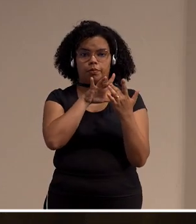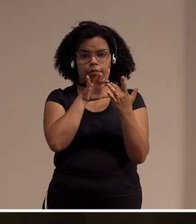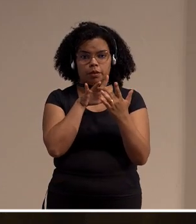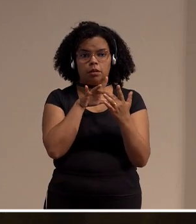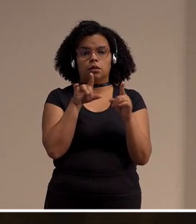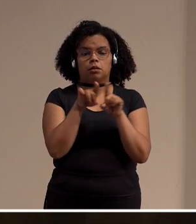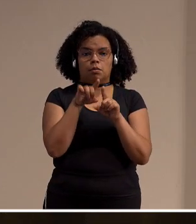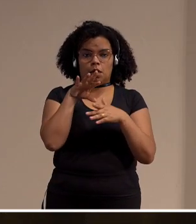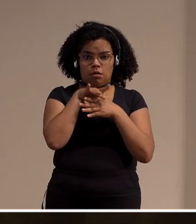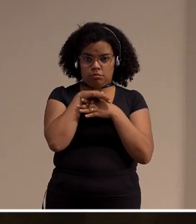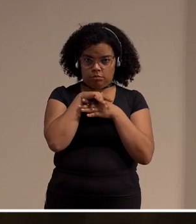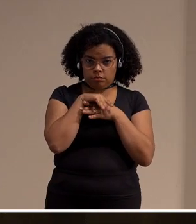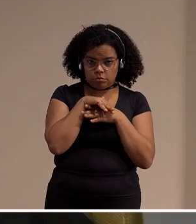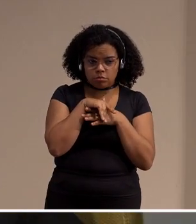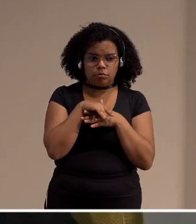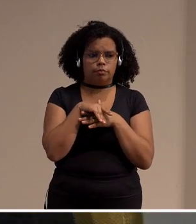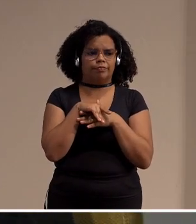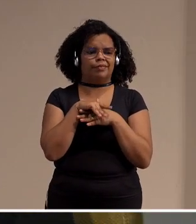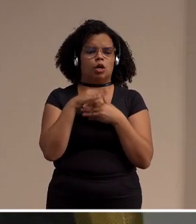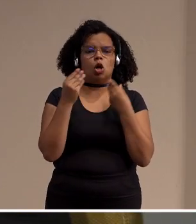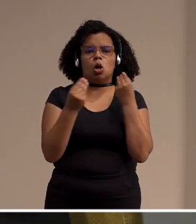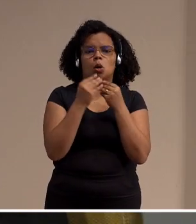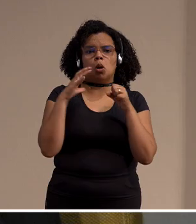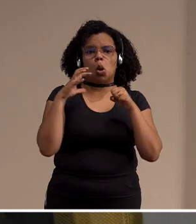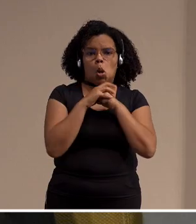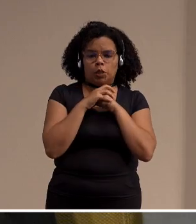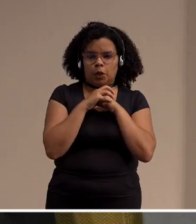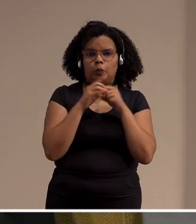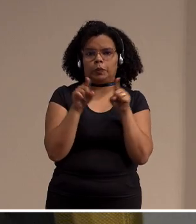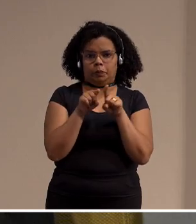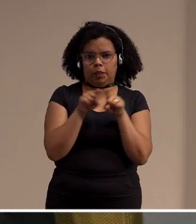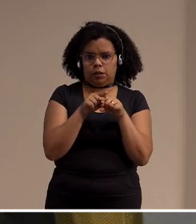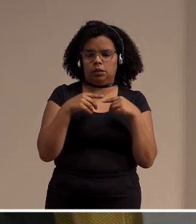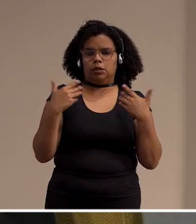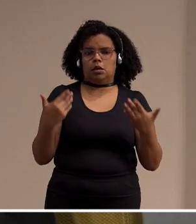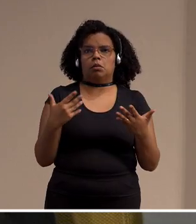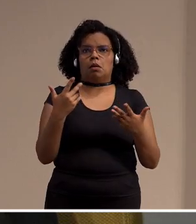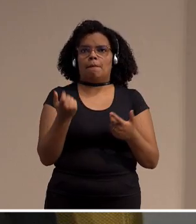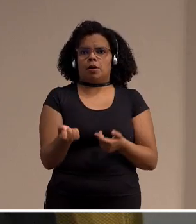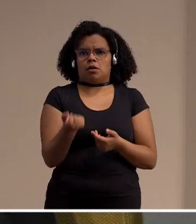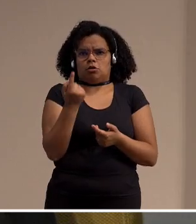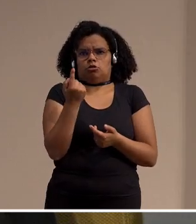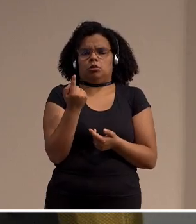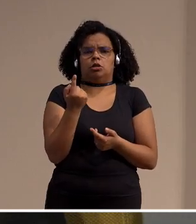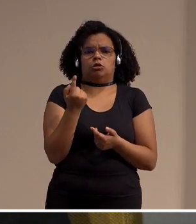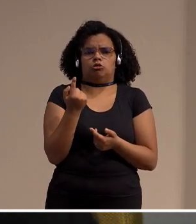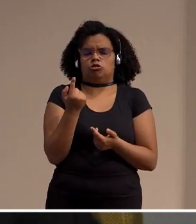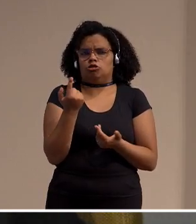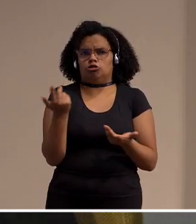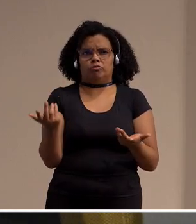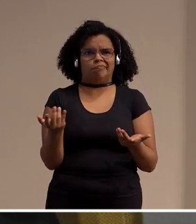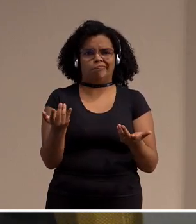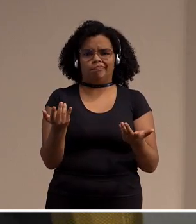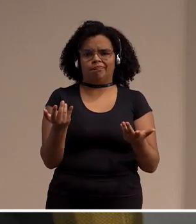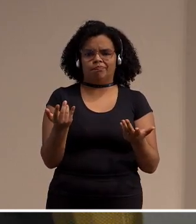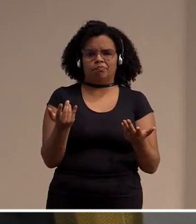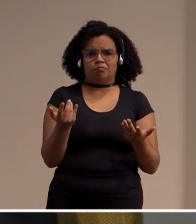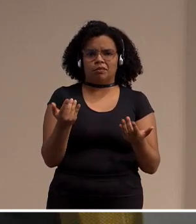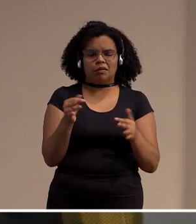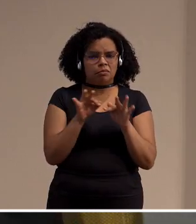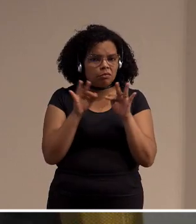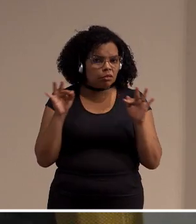né? Isso é sempre tratado de uma forma aparentemente ingênua, no sentido de que